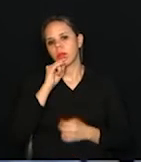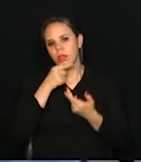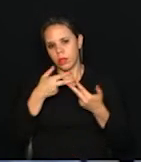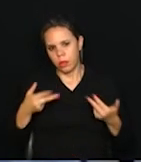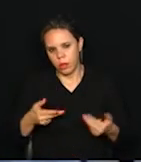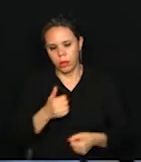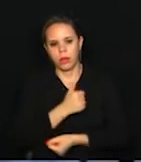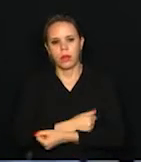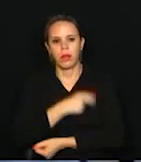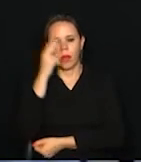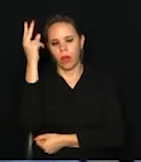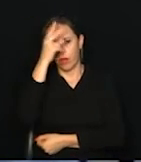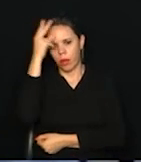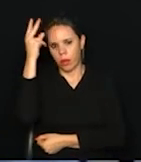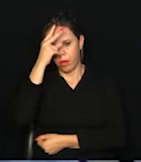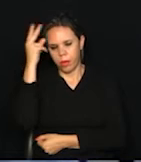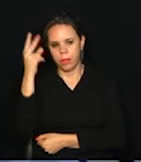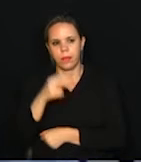e,